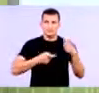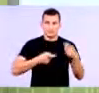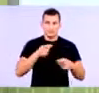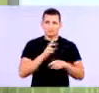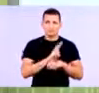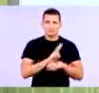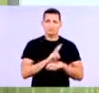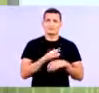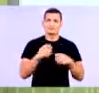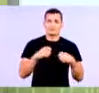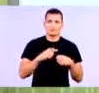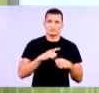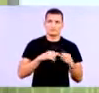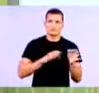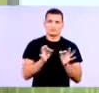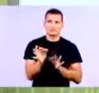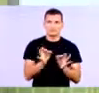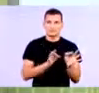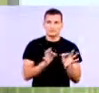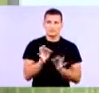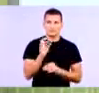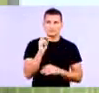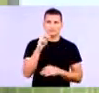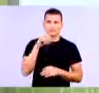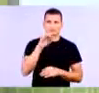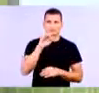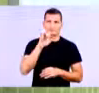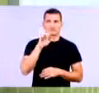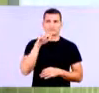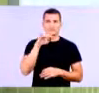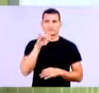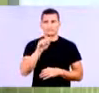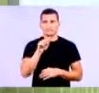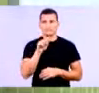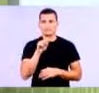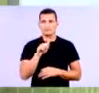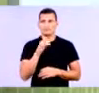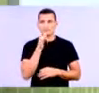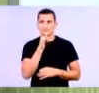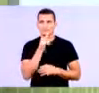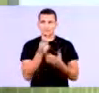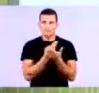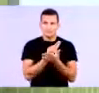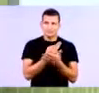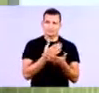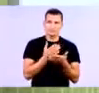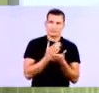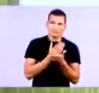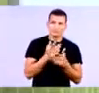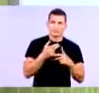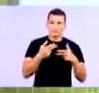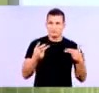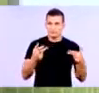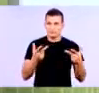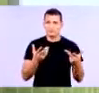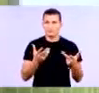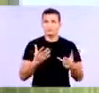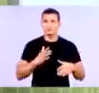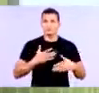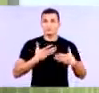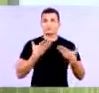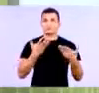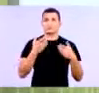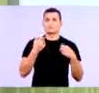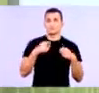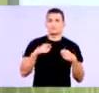ter um plano de contingência lá. Caso ocorra alguma ação inesperada, um evento inesperado, o que